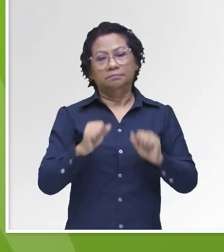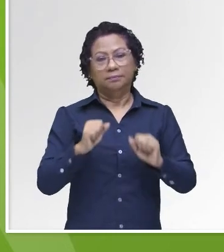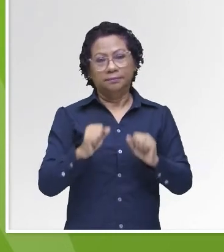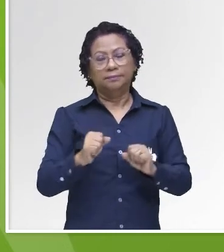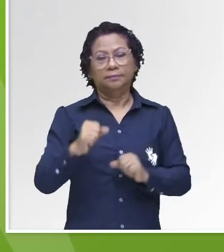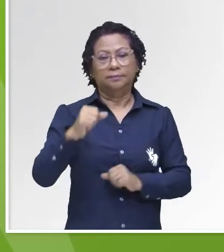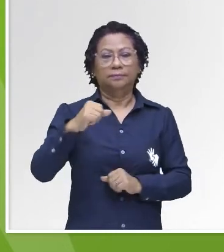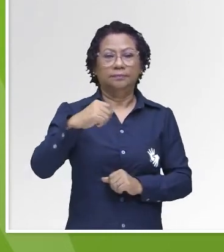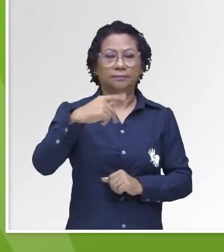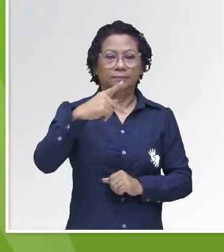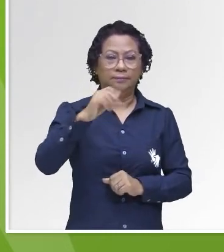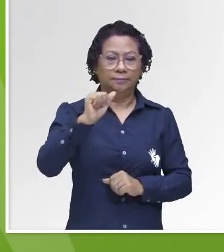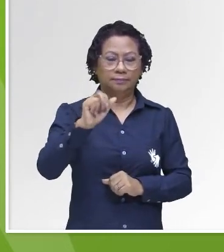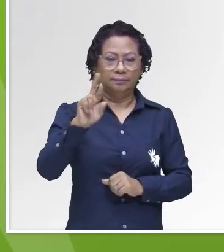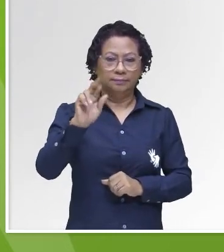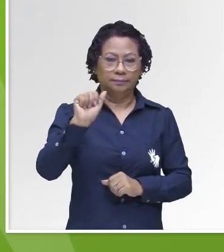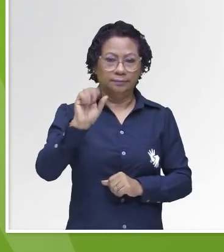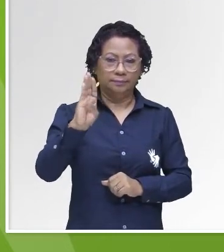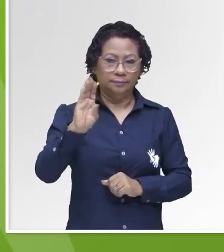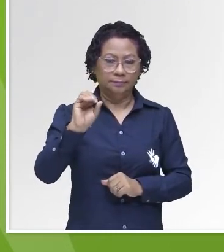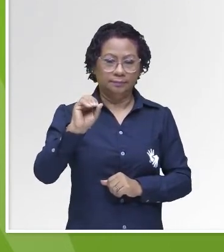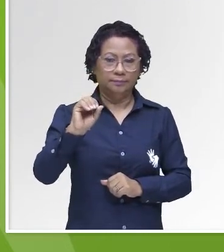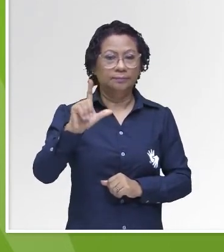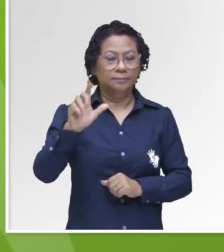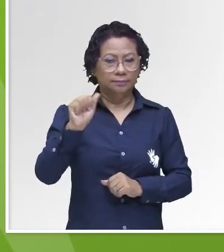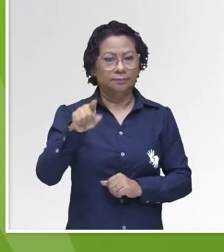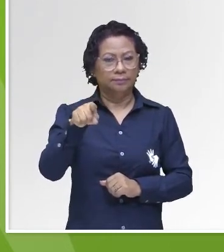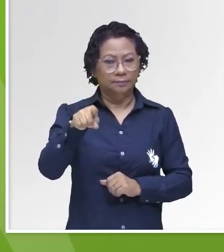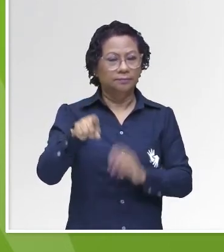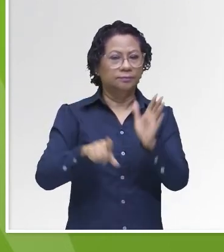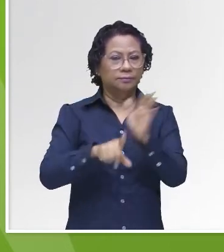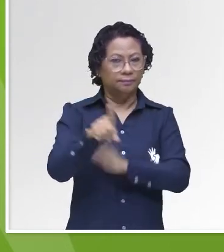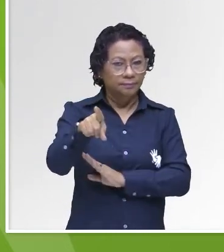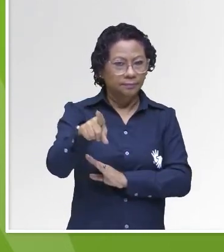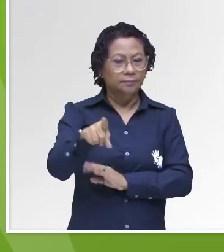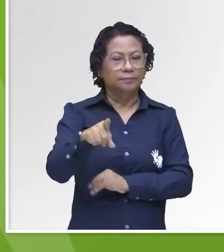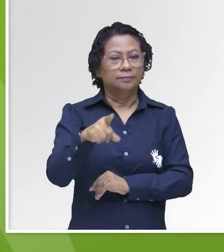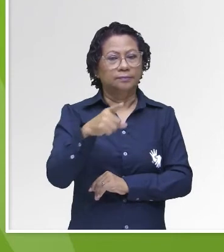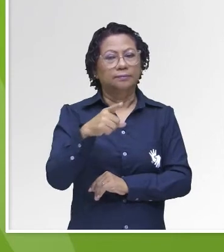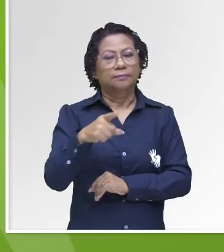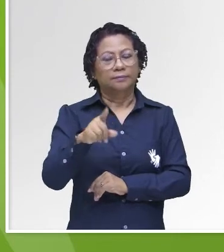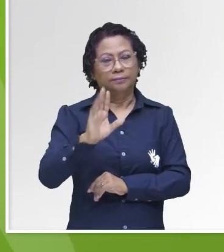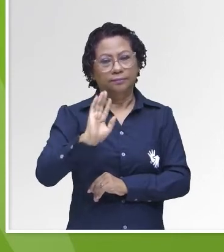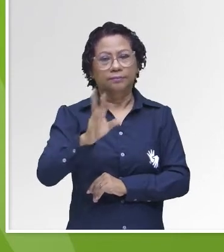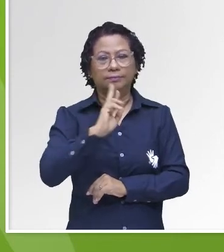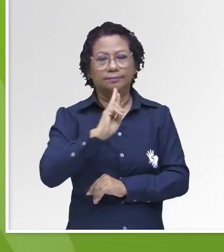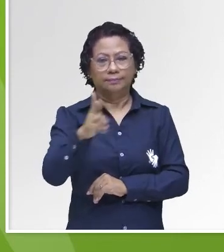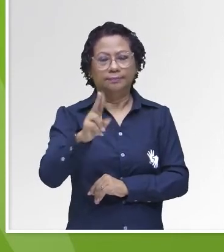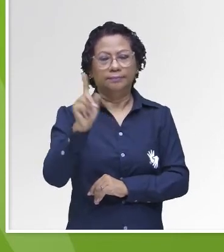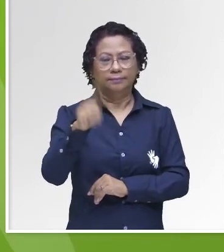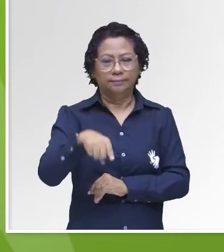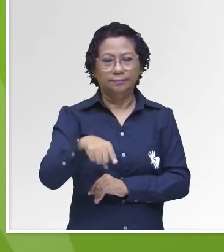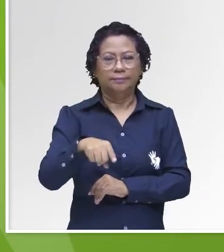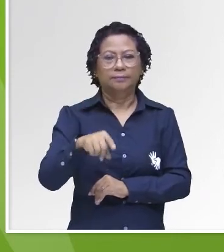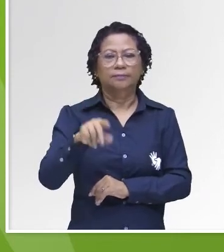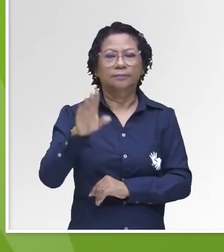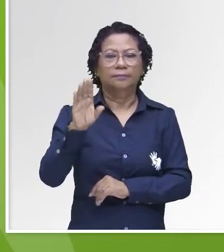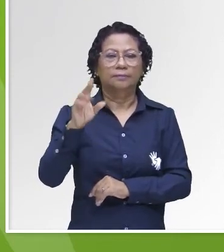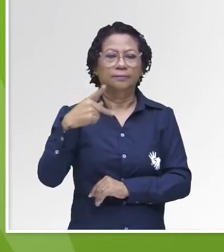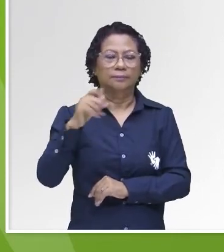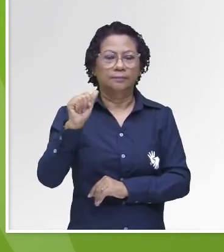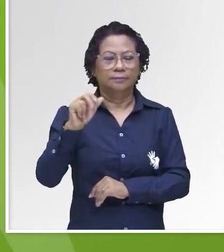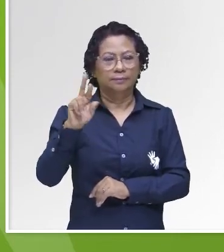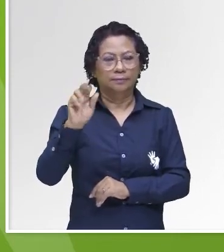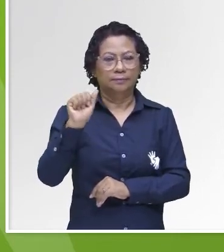é a trajetória do movimento horizontal, você já sabe que é uma parábola. Bom, então nós vamos ter